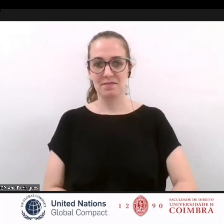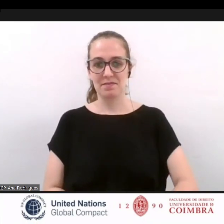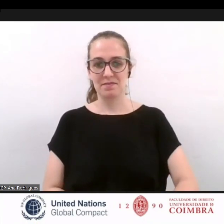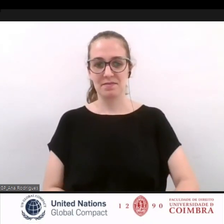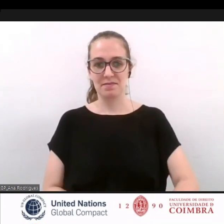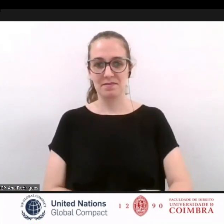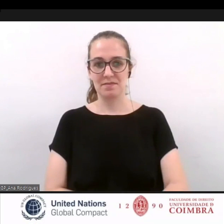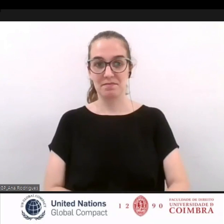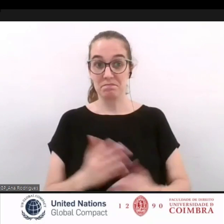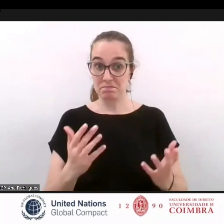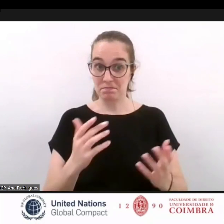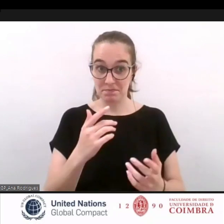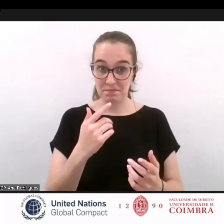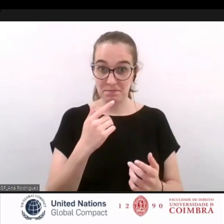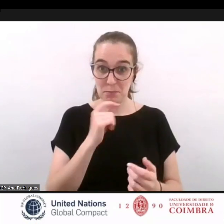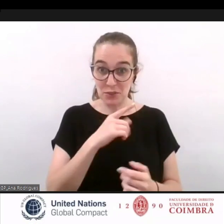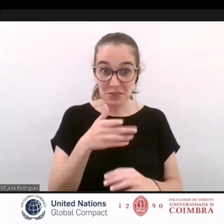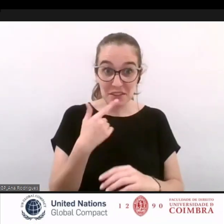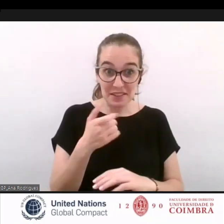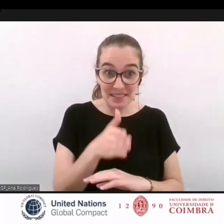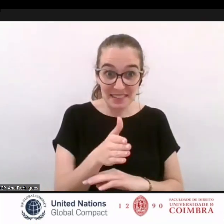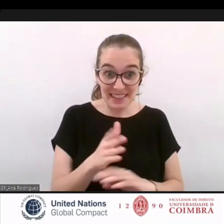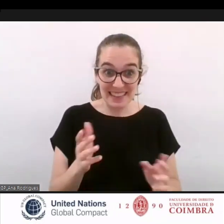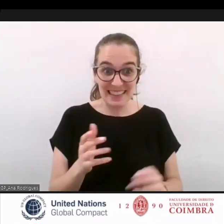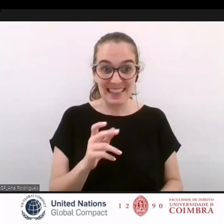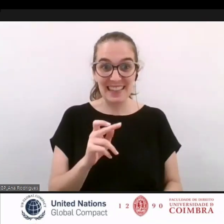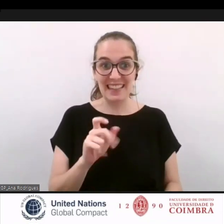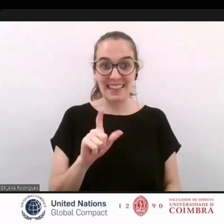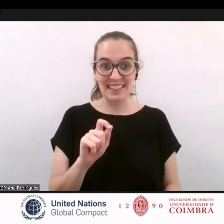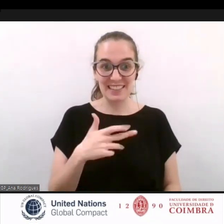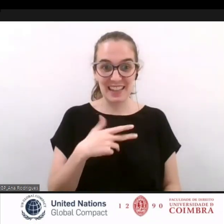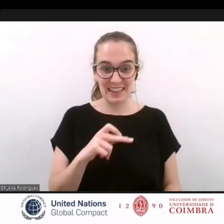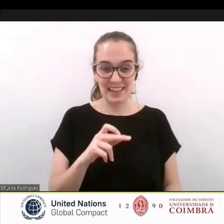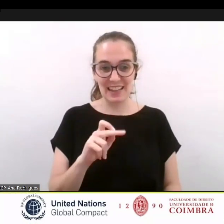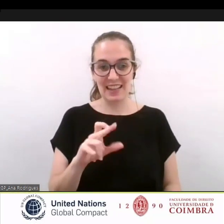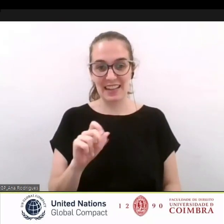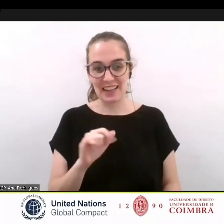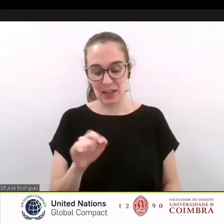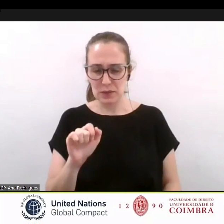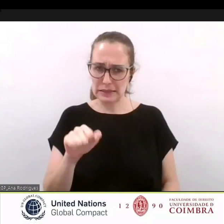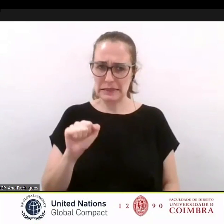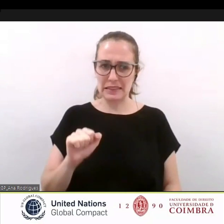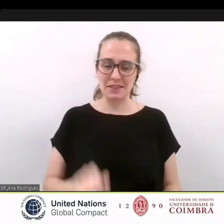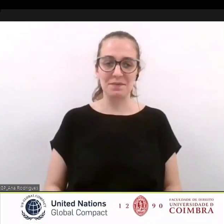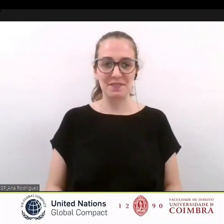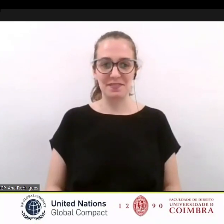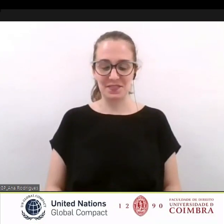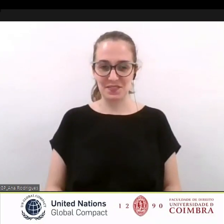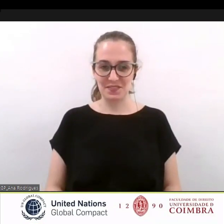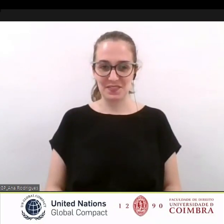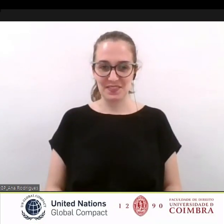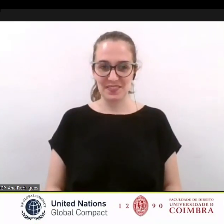Bem, eu deixei em aberto, mas posso fazer a interpelação direta. Quer começar, Alexandra Aragão? Pode ser, pode ser.